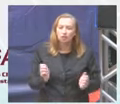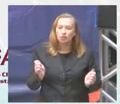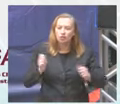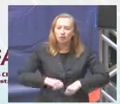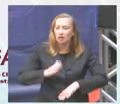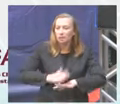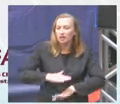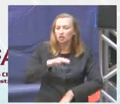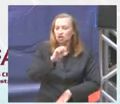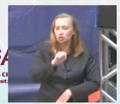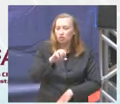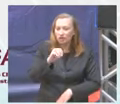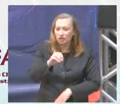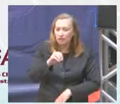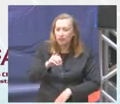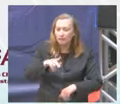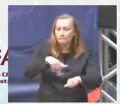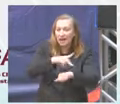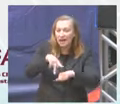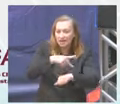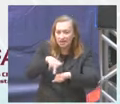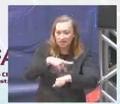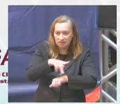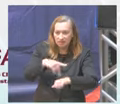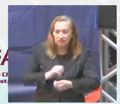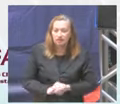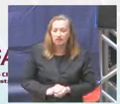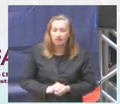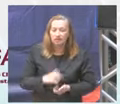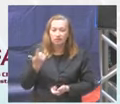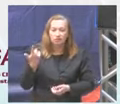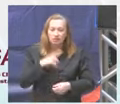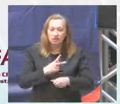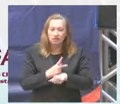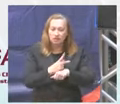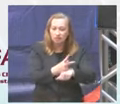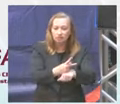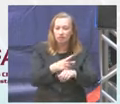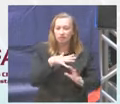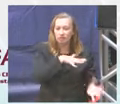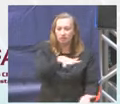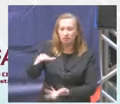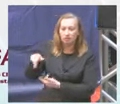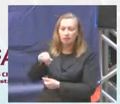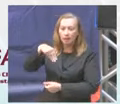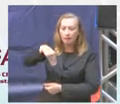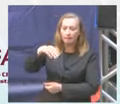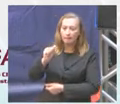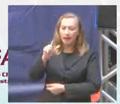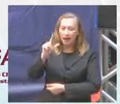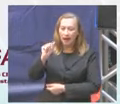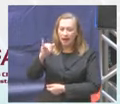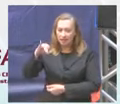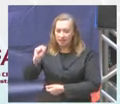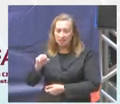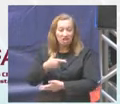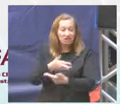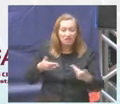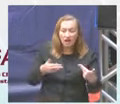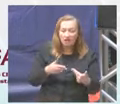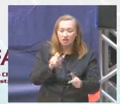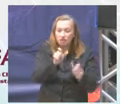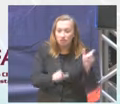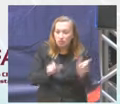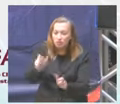com mais de 80 países e ganhamos essa premiação internacional na Malásia. E muitas pessoas me